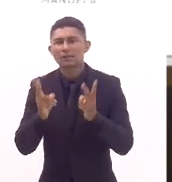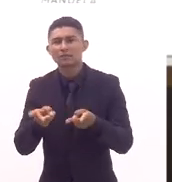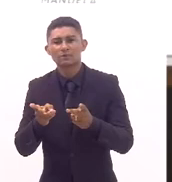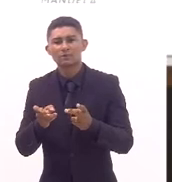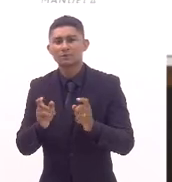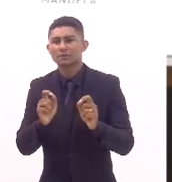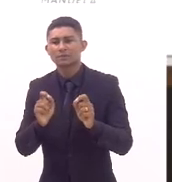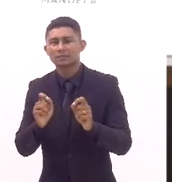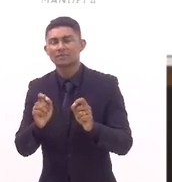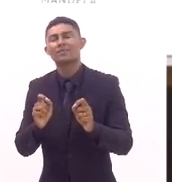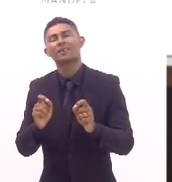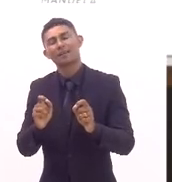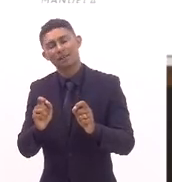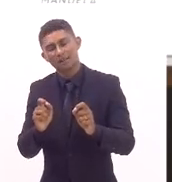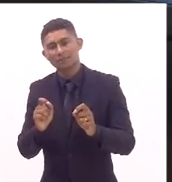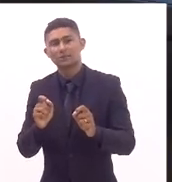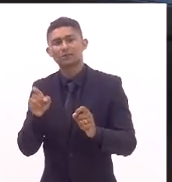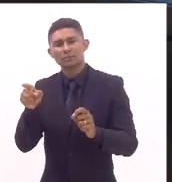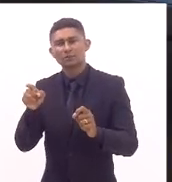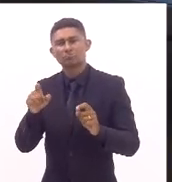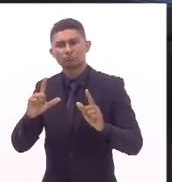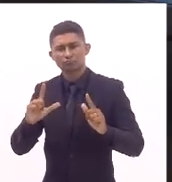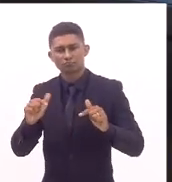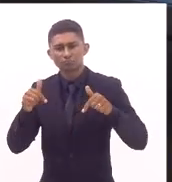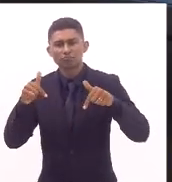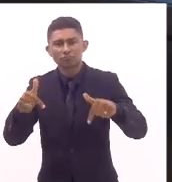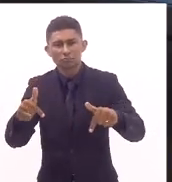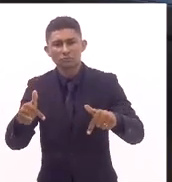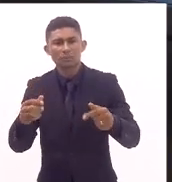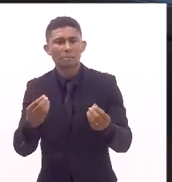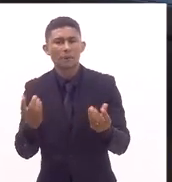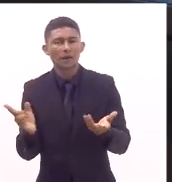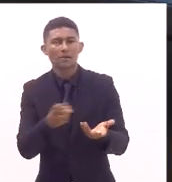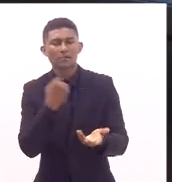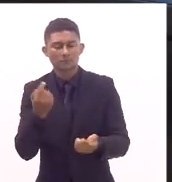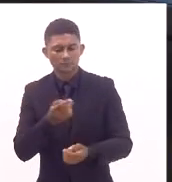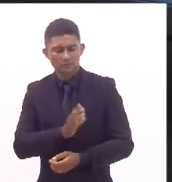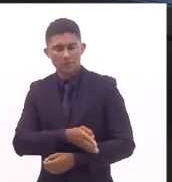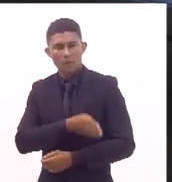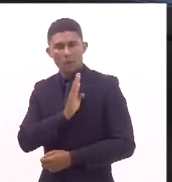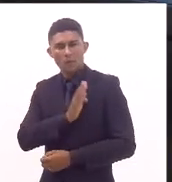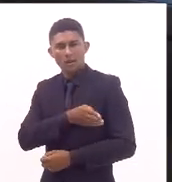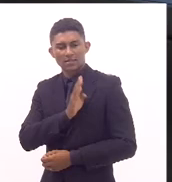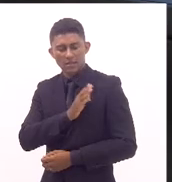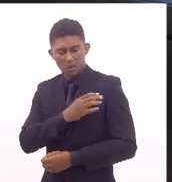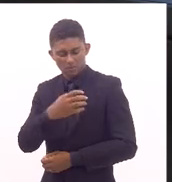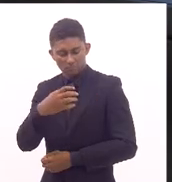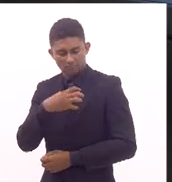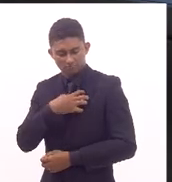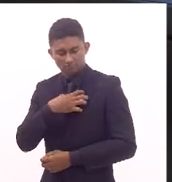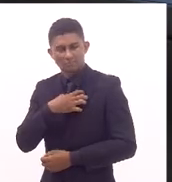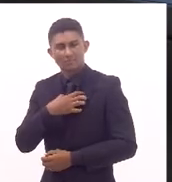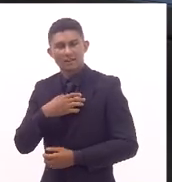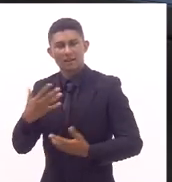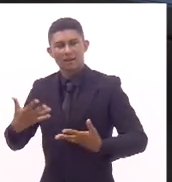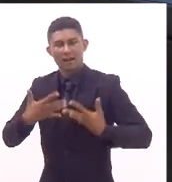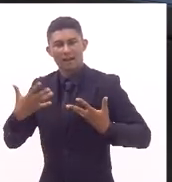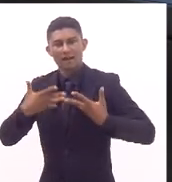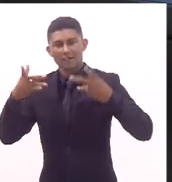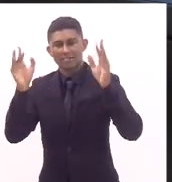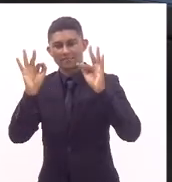nós estivéssemos O nossos corações aquecidos pela alegria e